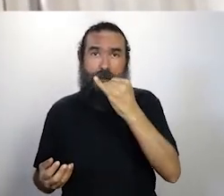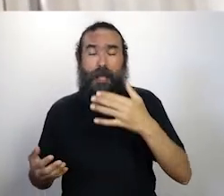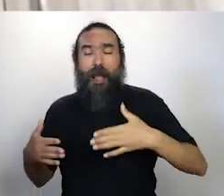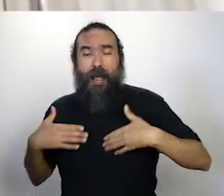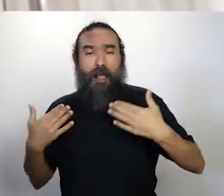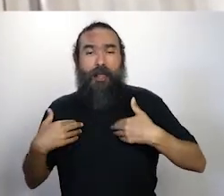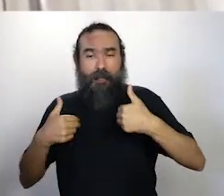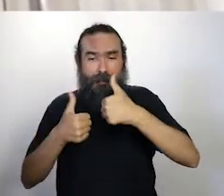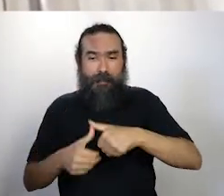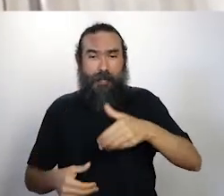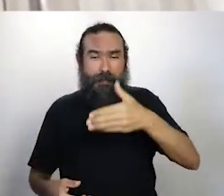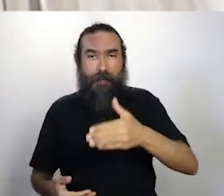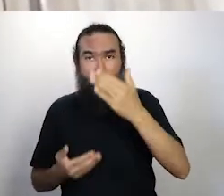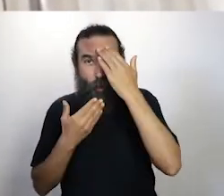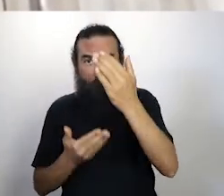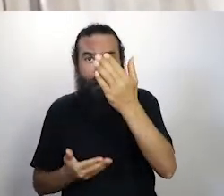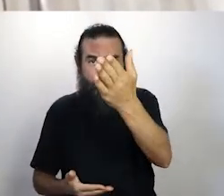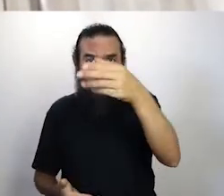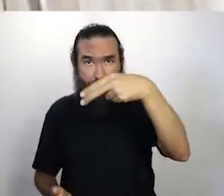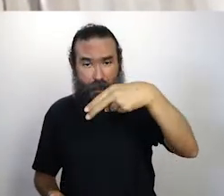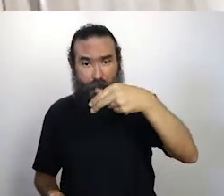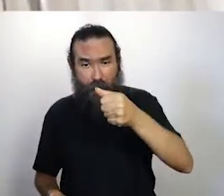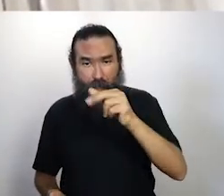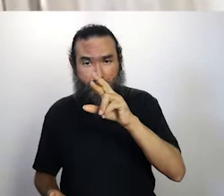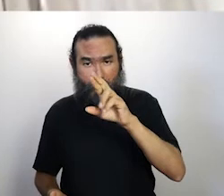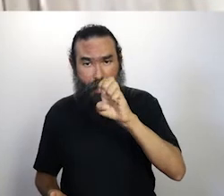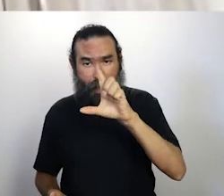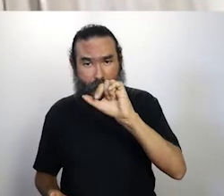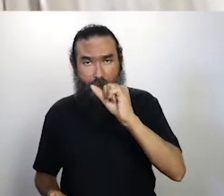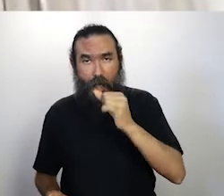o convite, a organização, a todos e